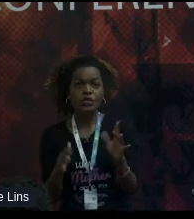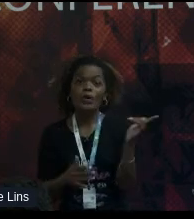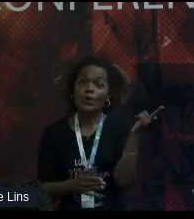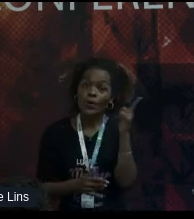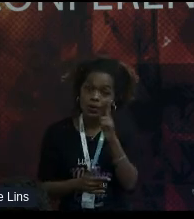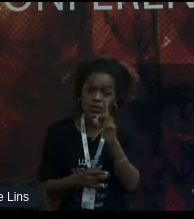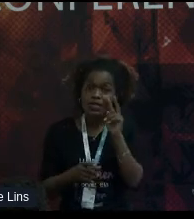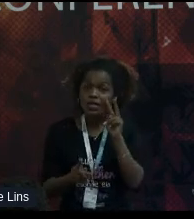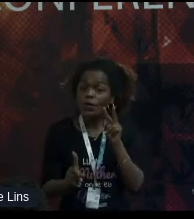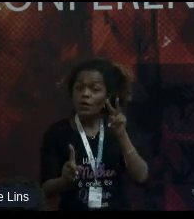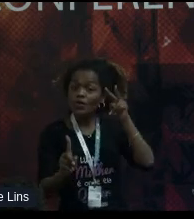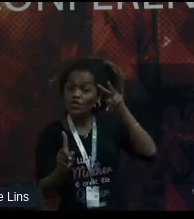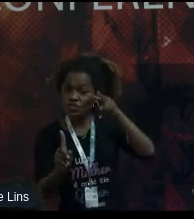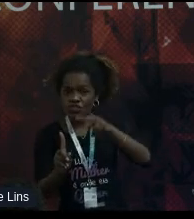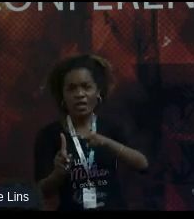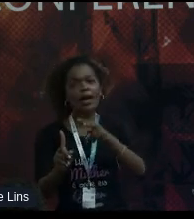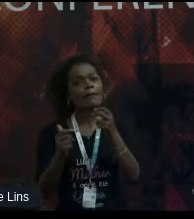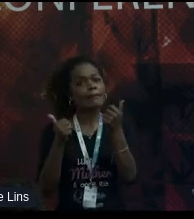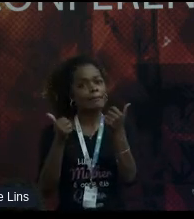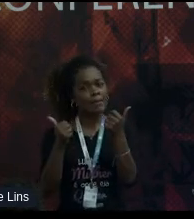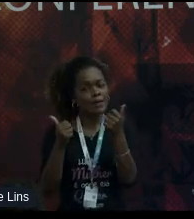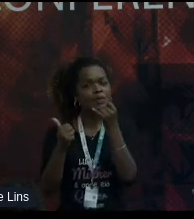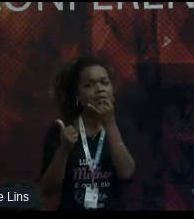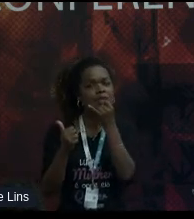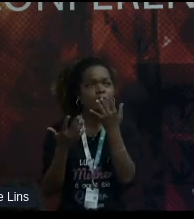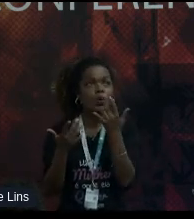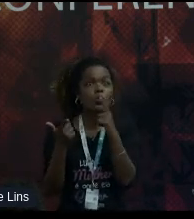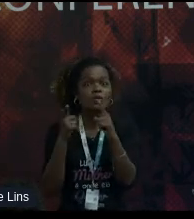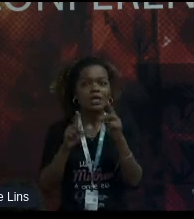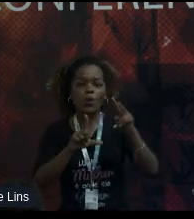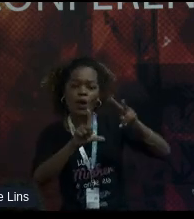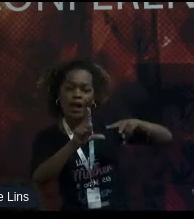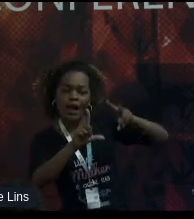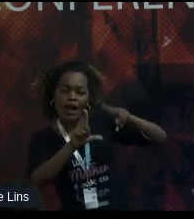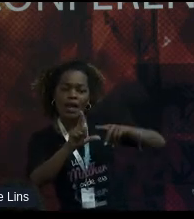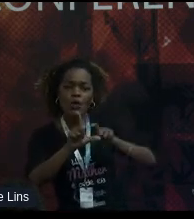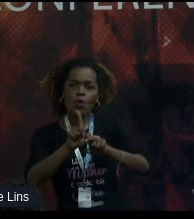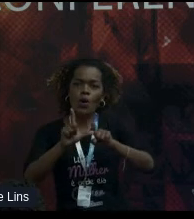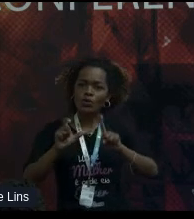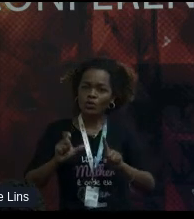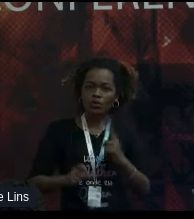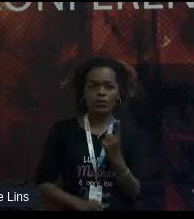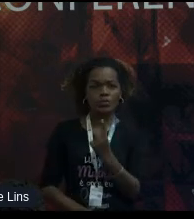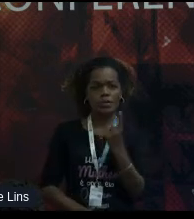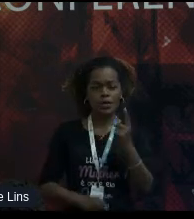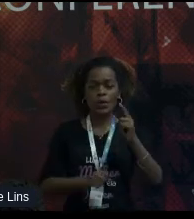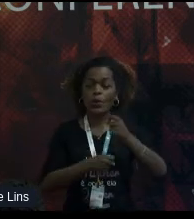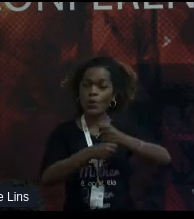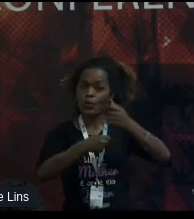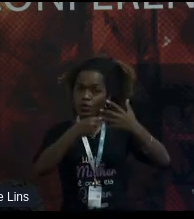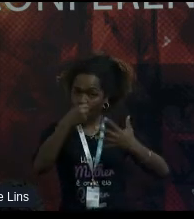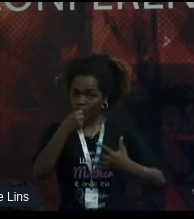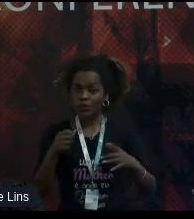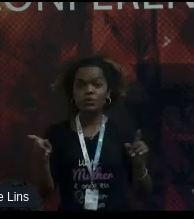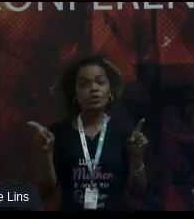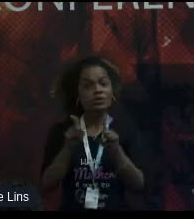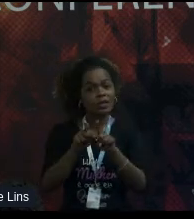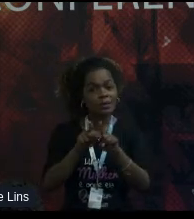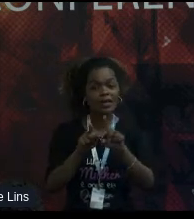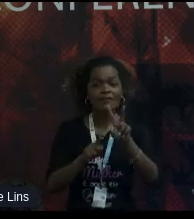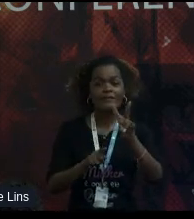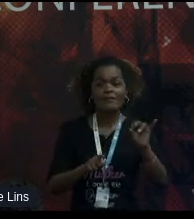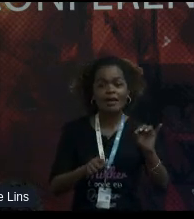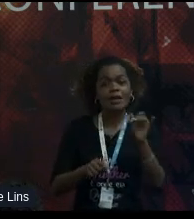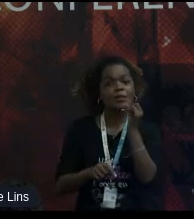enxergar aliás, né, consigam ler com autonomia o conteúdo. Vai evitar desgastes e